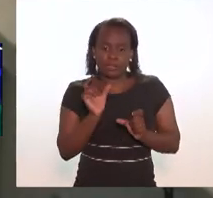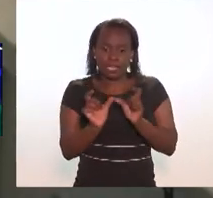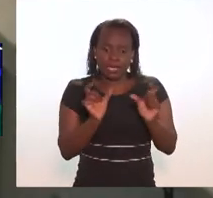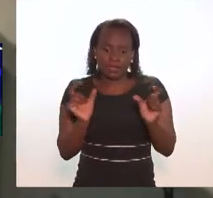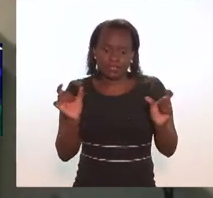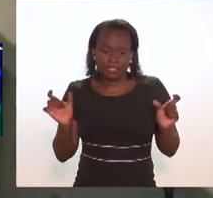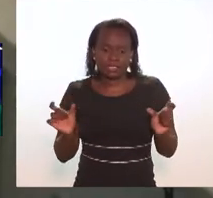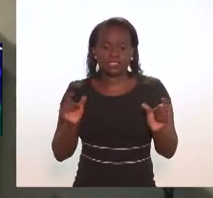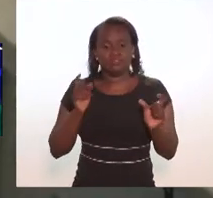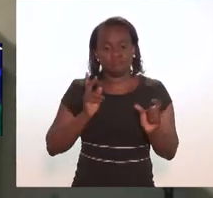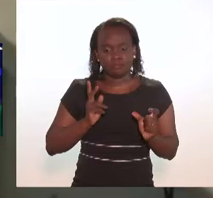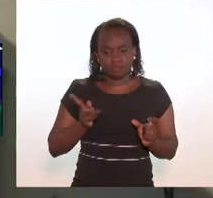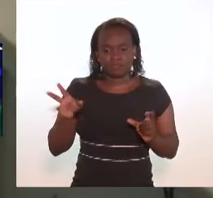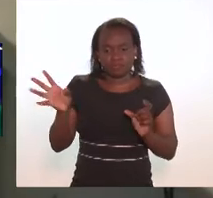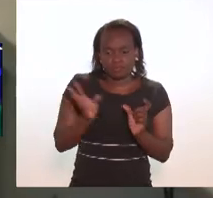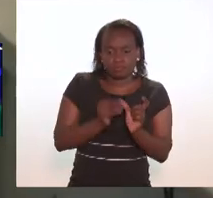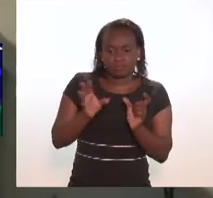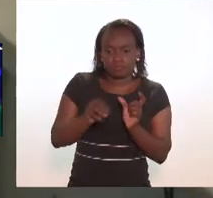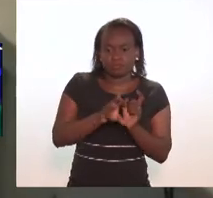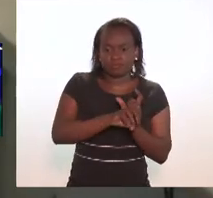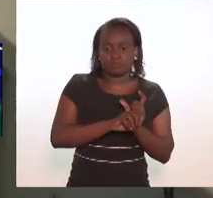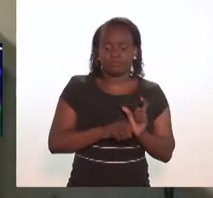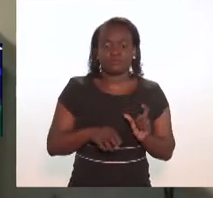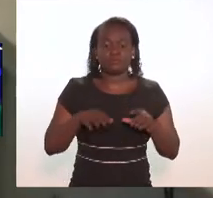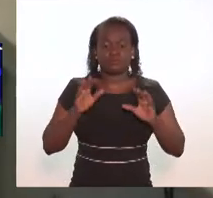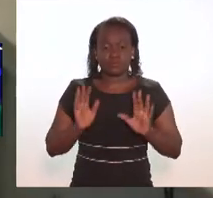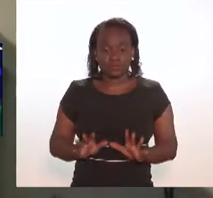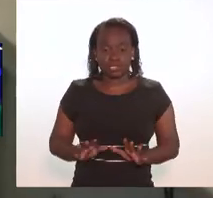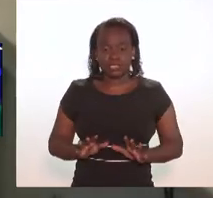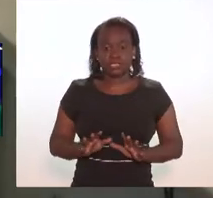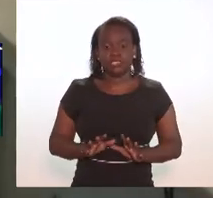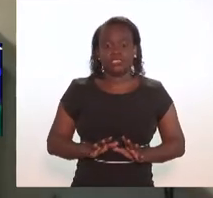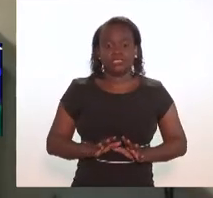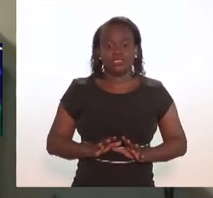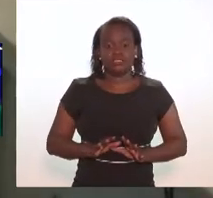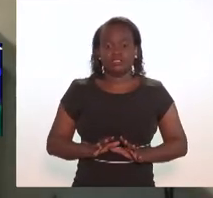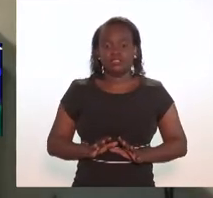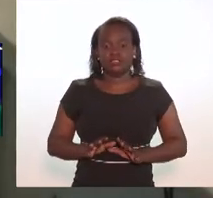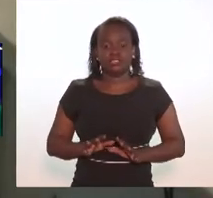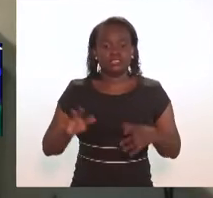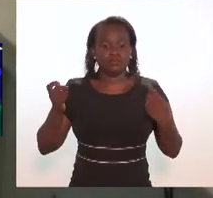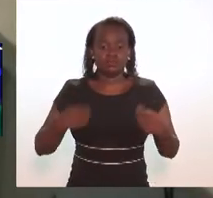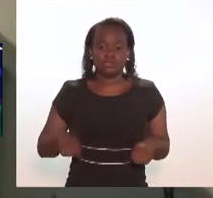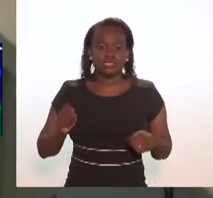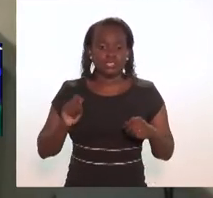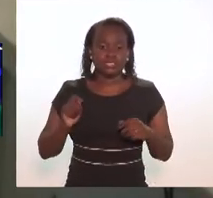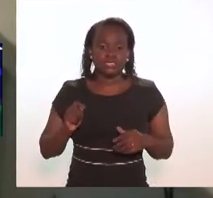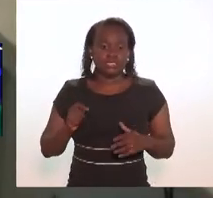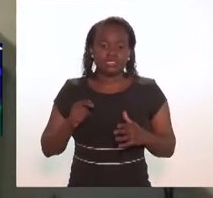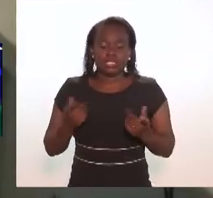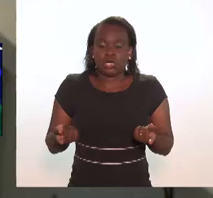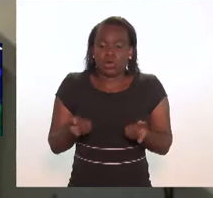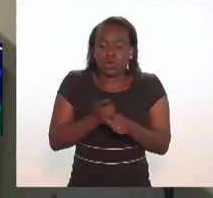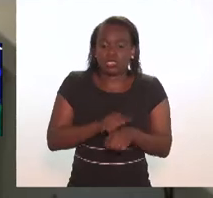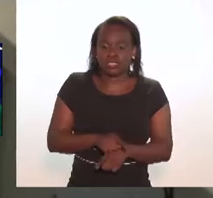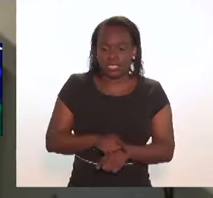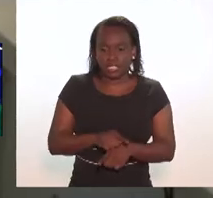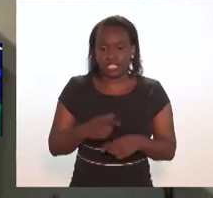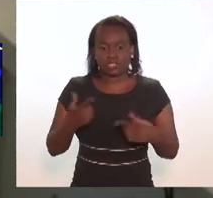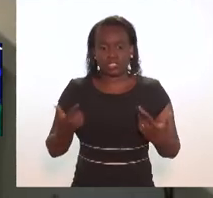vocábulos à mesma. Agora mesmo, apesar de ser absolutamente contrário,